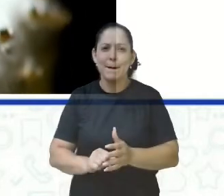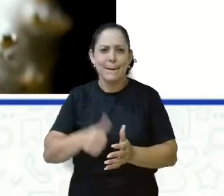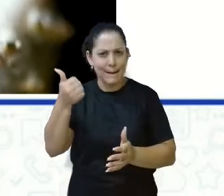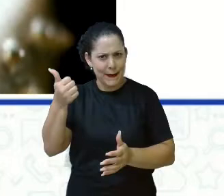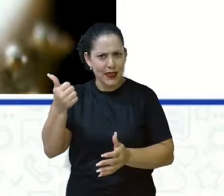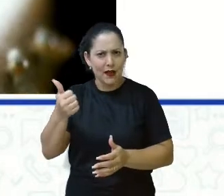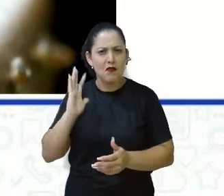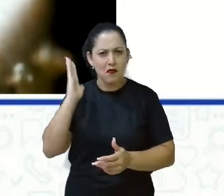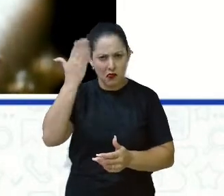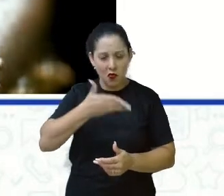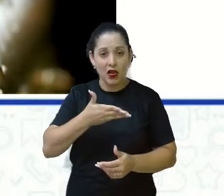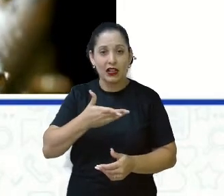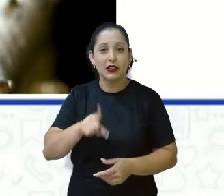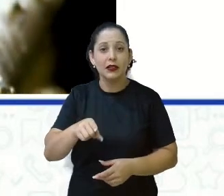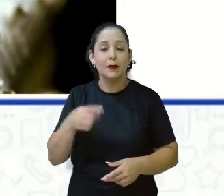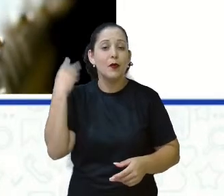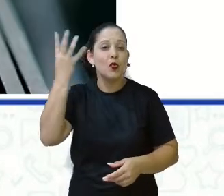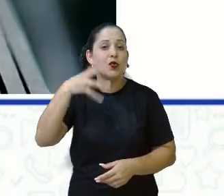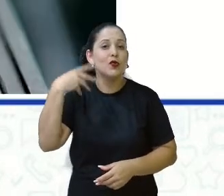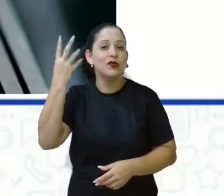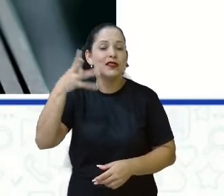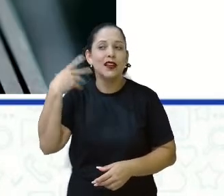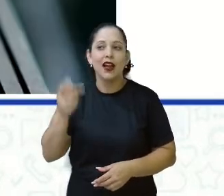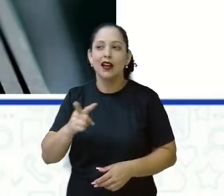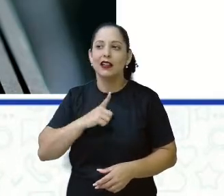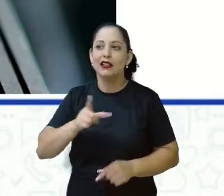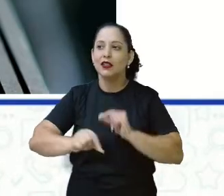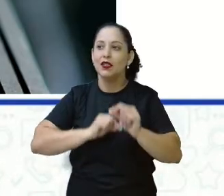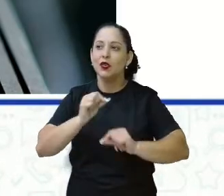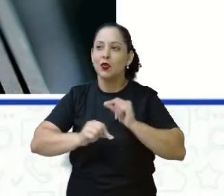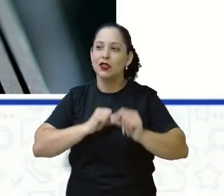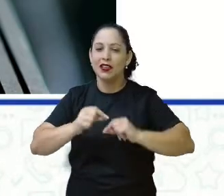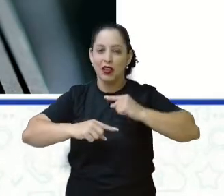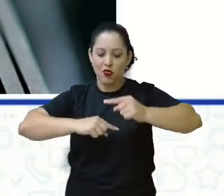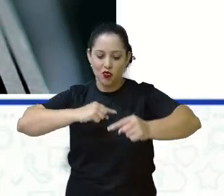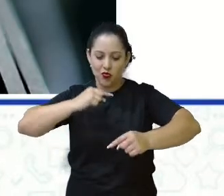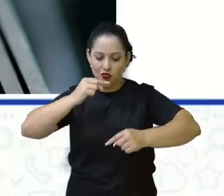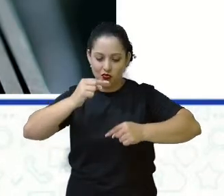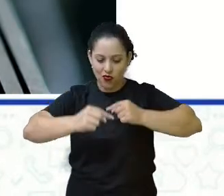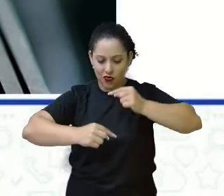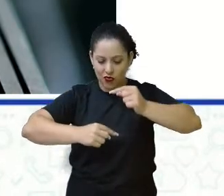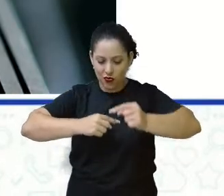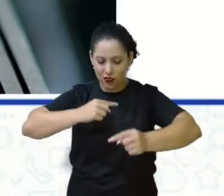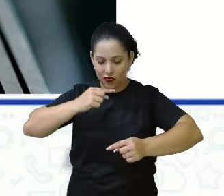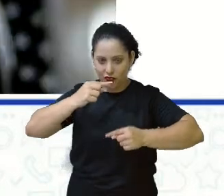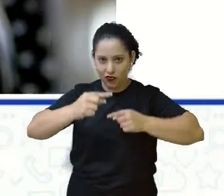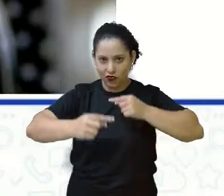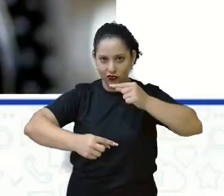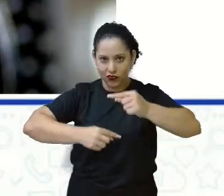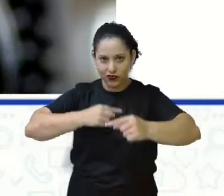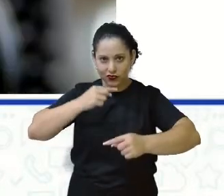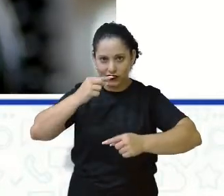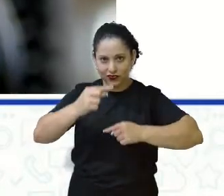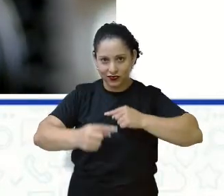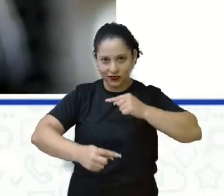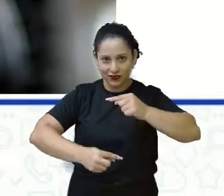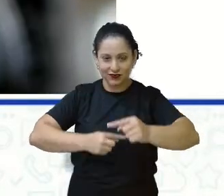que era um cilindro com uma ranhura que era passado por